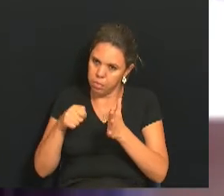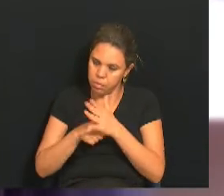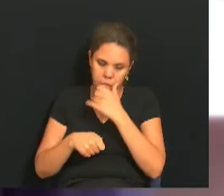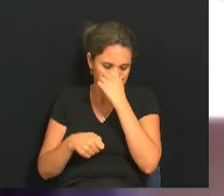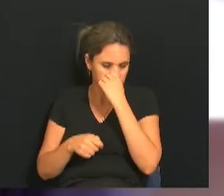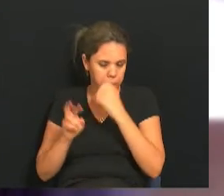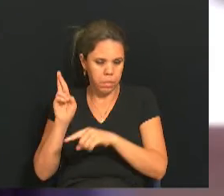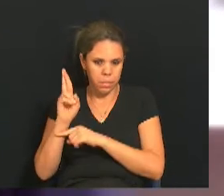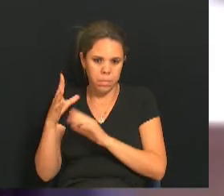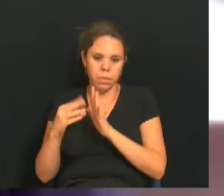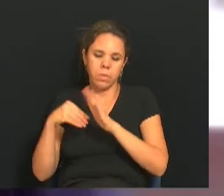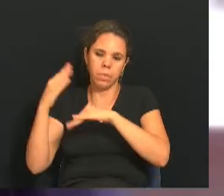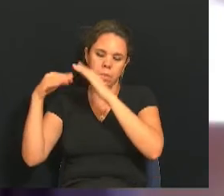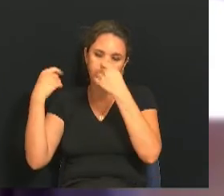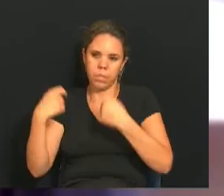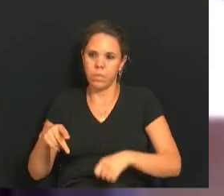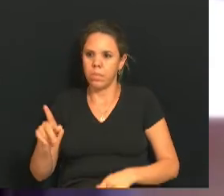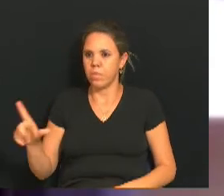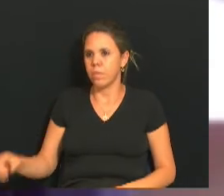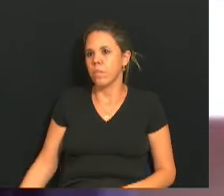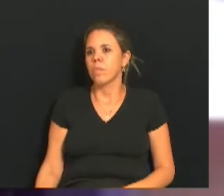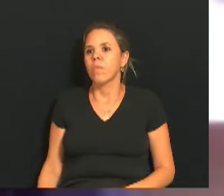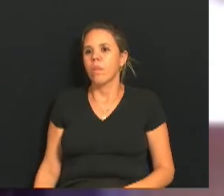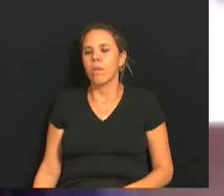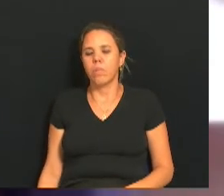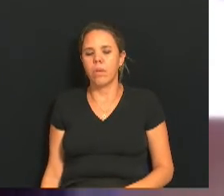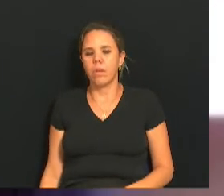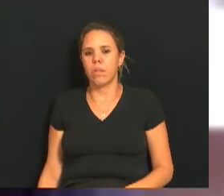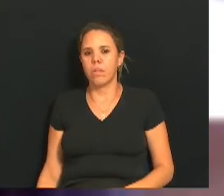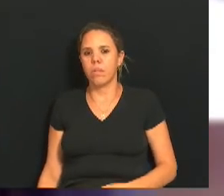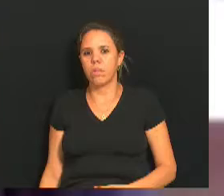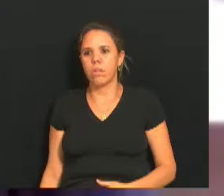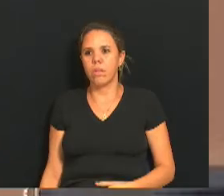muito que se avançar nessa PL. Okay?